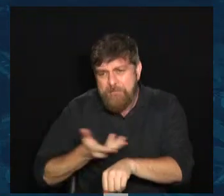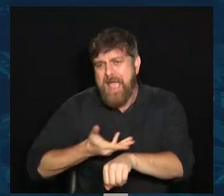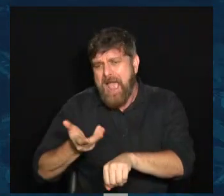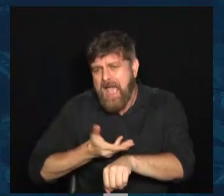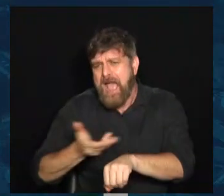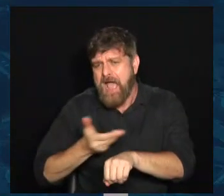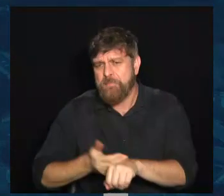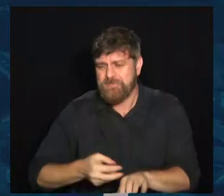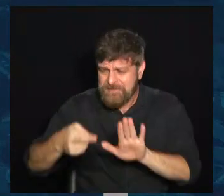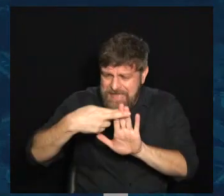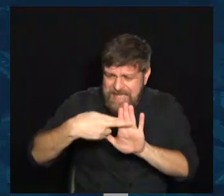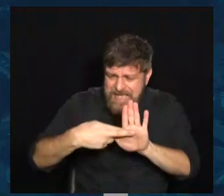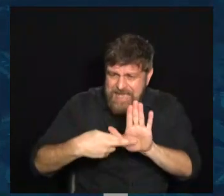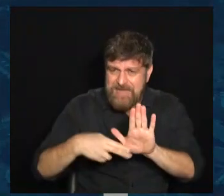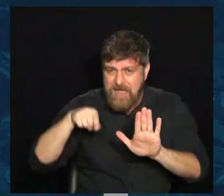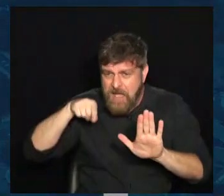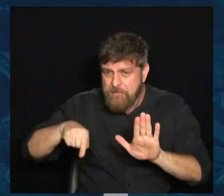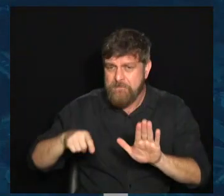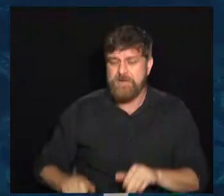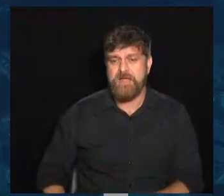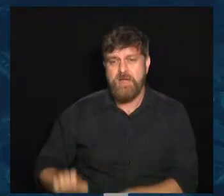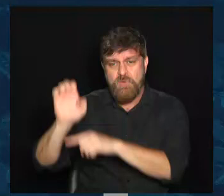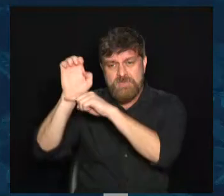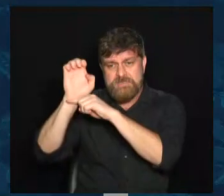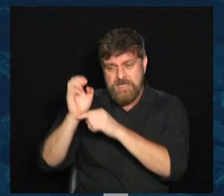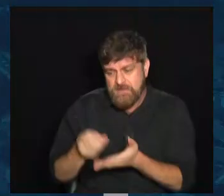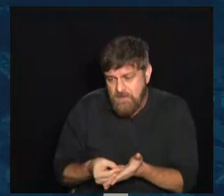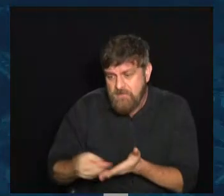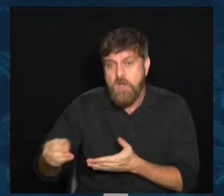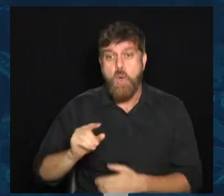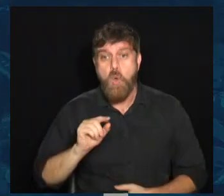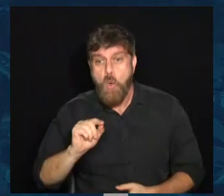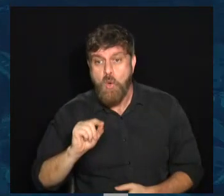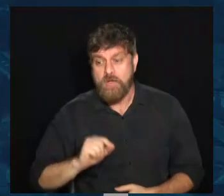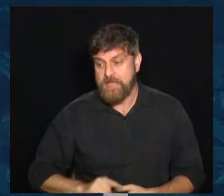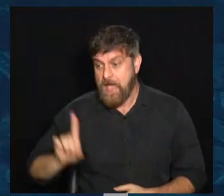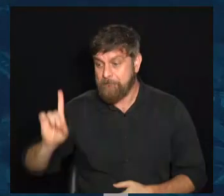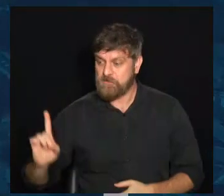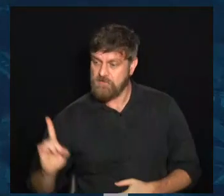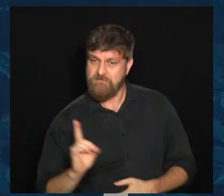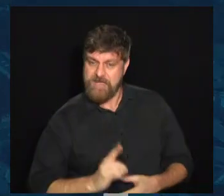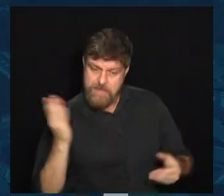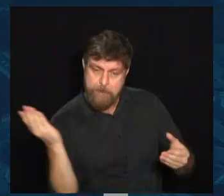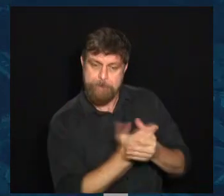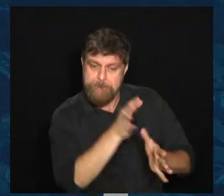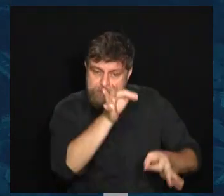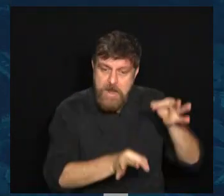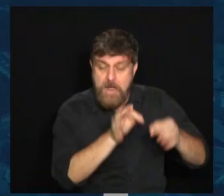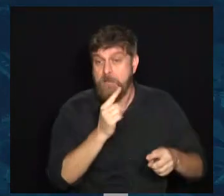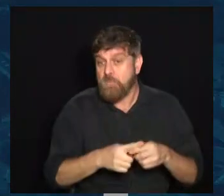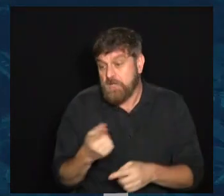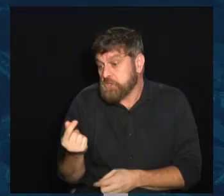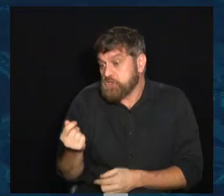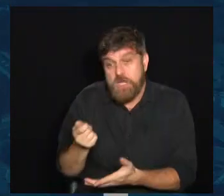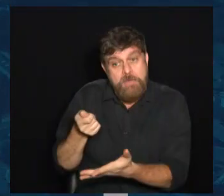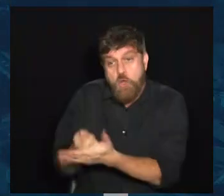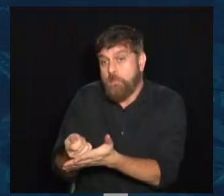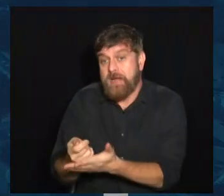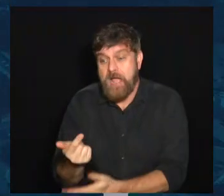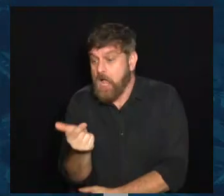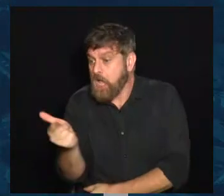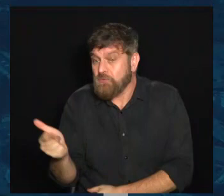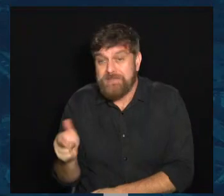critérios exatos para o Estado fornecer em ações judiciais medicamentos de alto custo